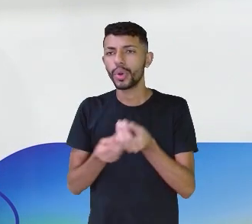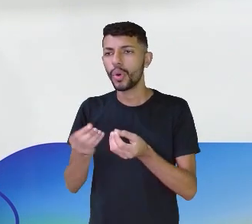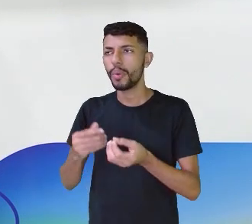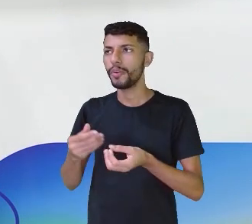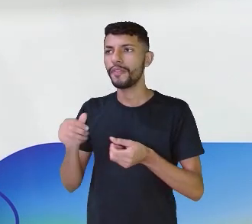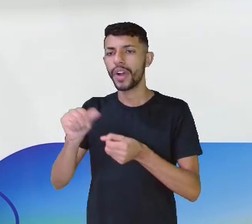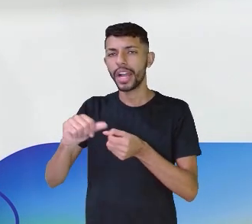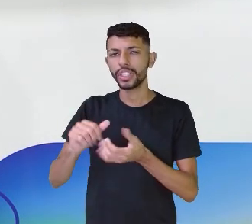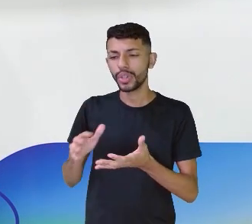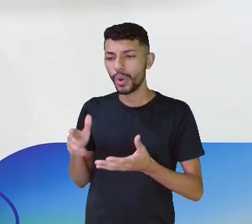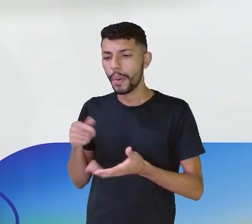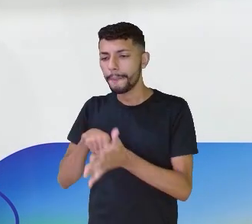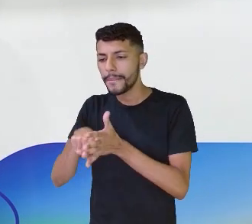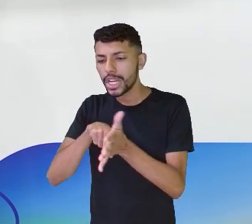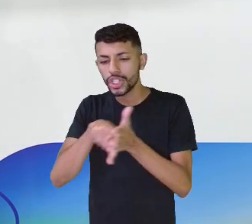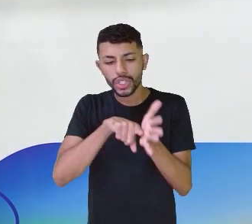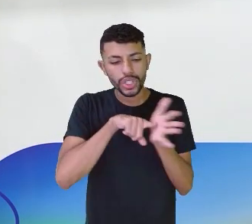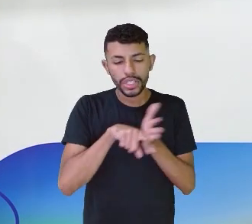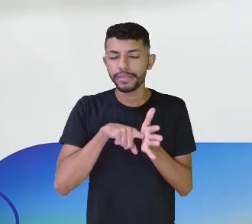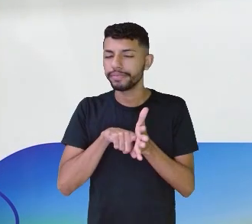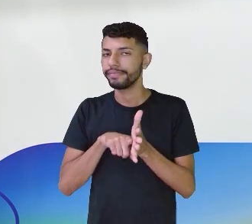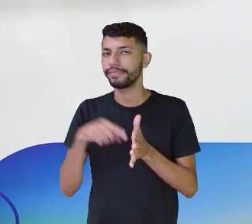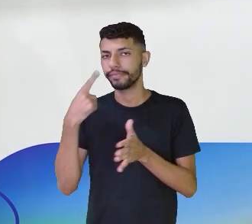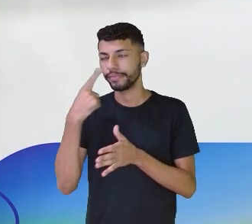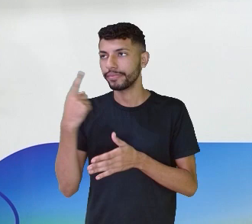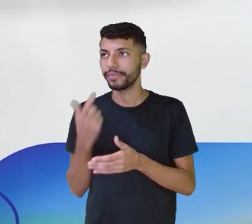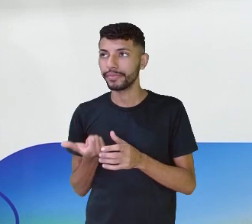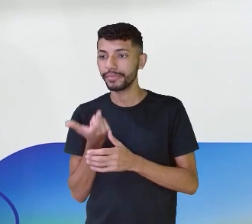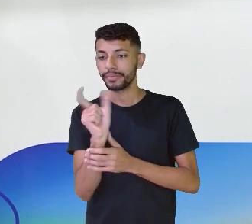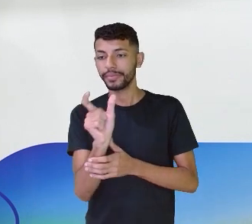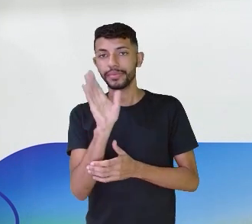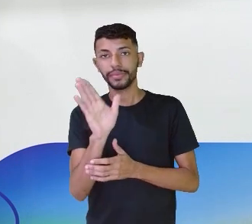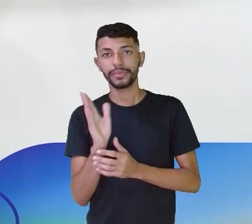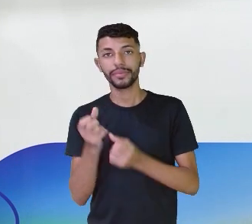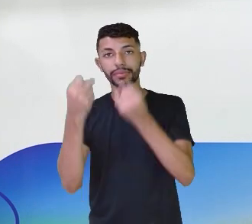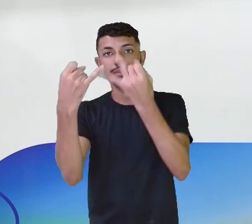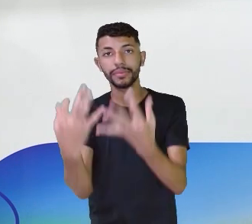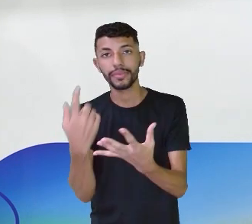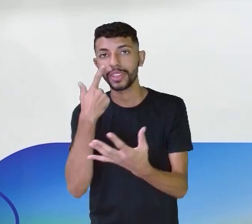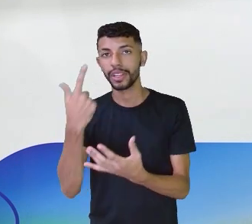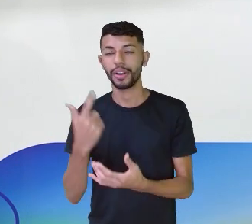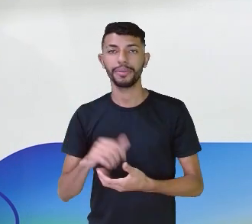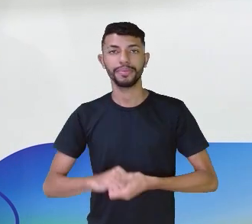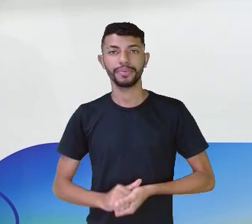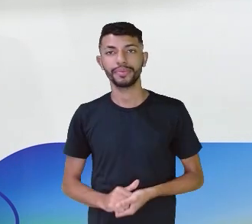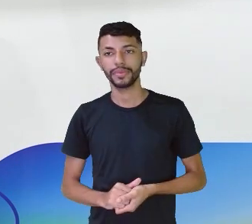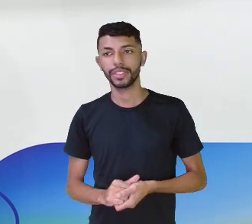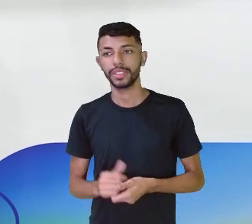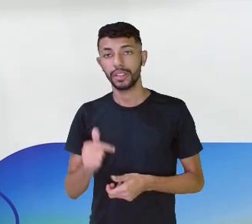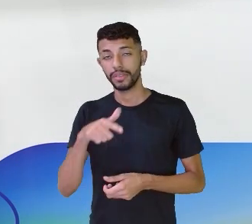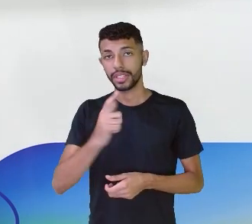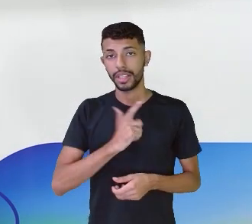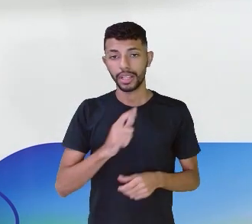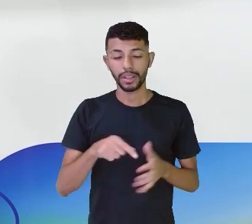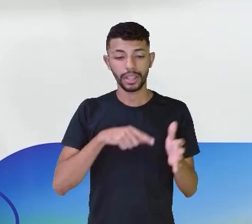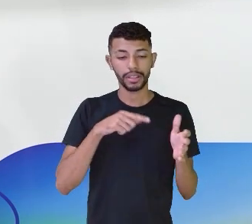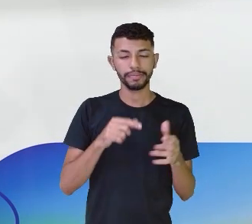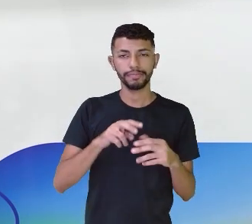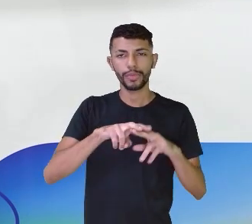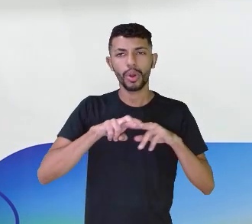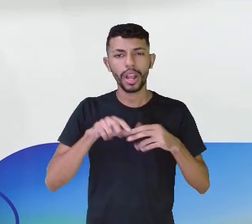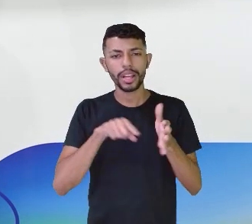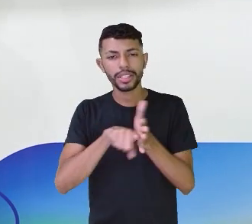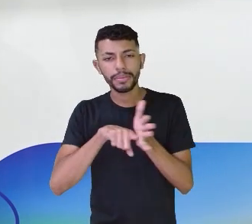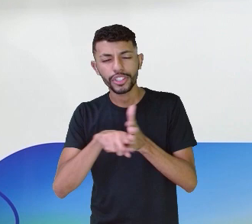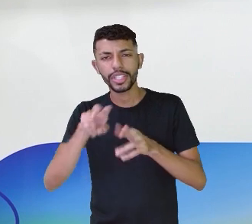recolho, né? Como é que eu pesquiso? A palavra já diz. A partir de uma pesquisa, a partir de